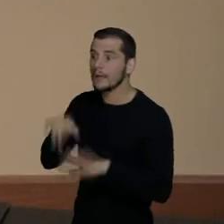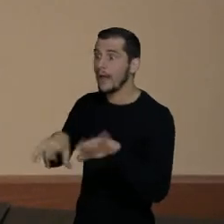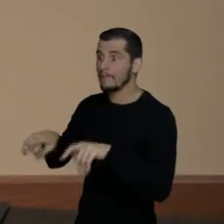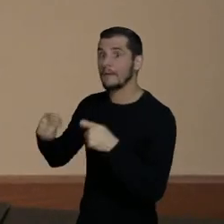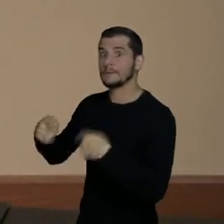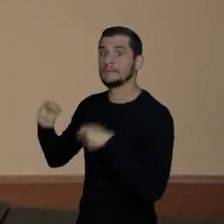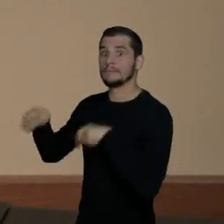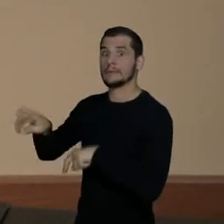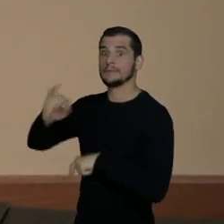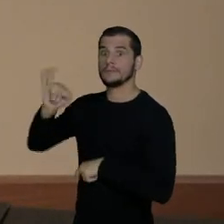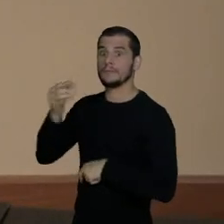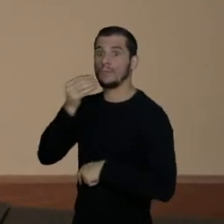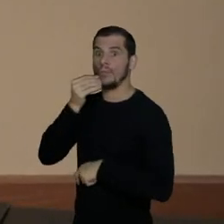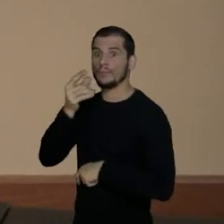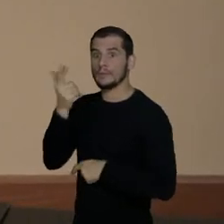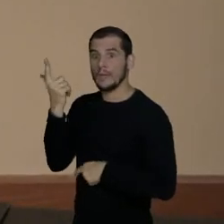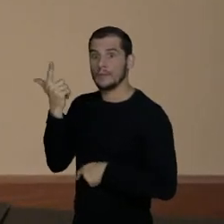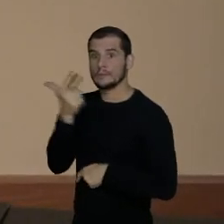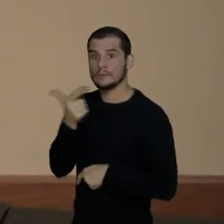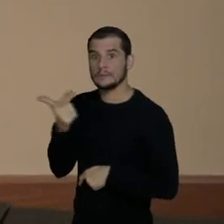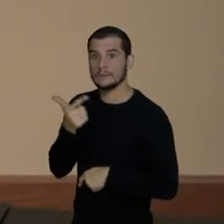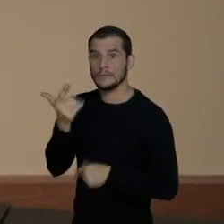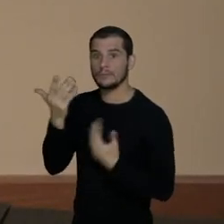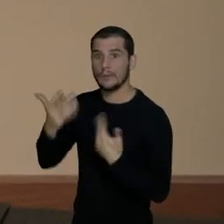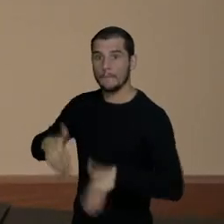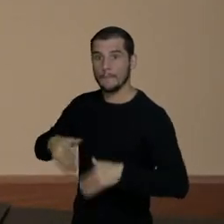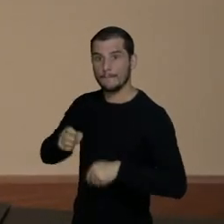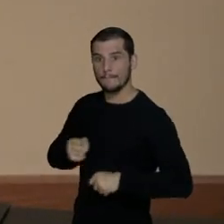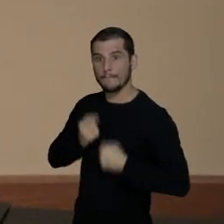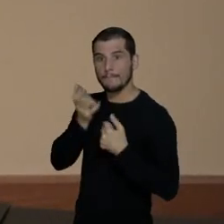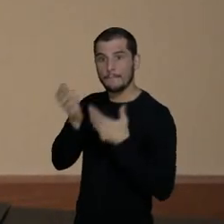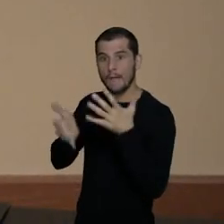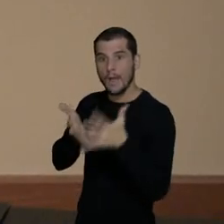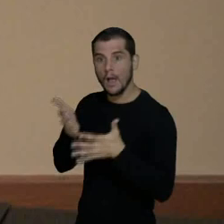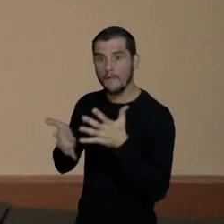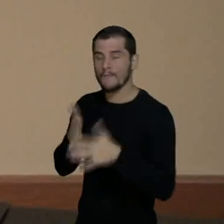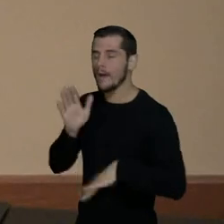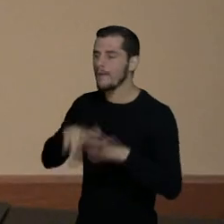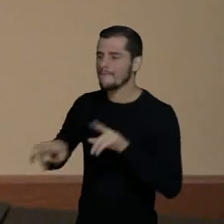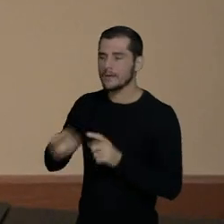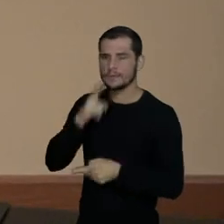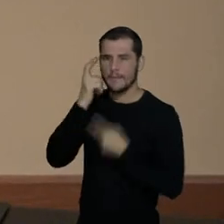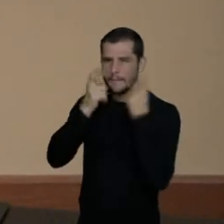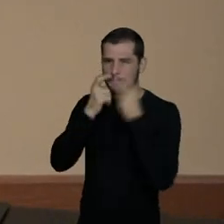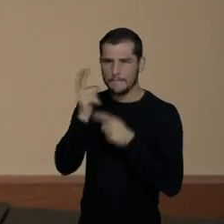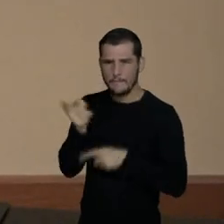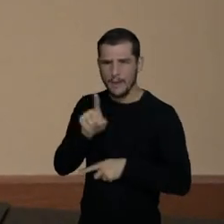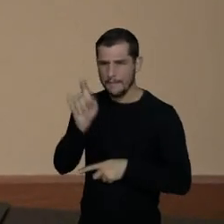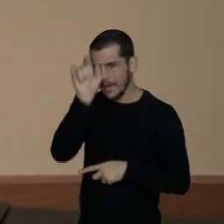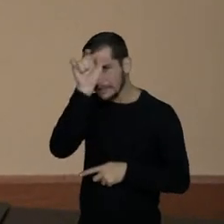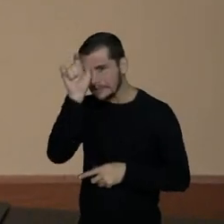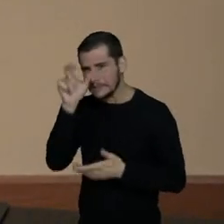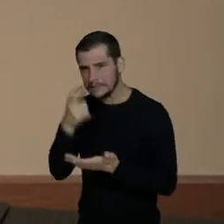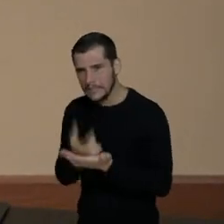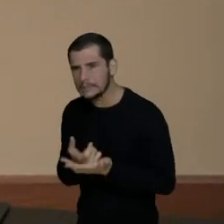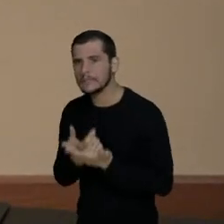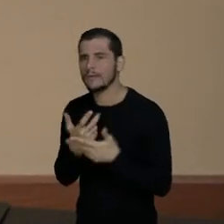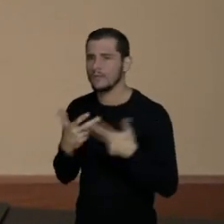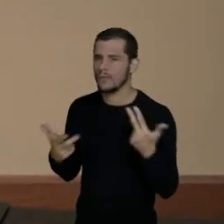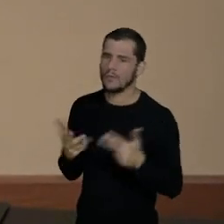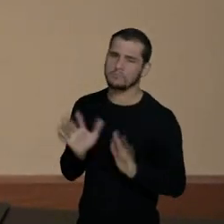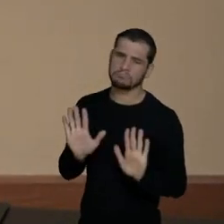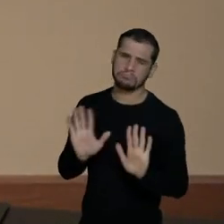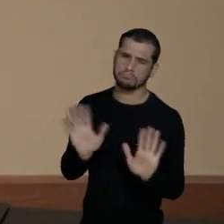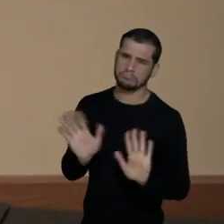oportunidade de fazer expressão oralmente então eu nem me preocupo se é dislexia ou não não se saiu bem eu dou